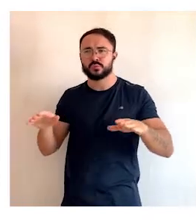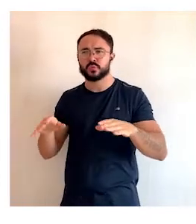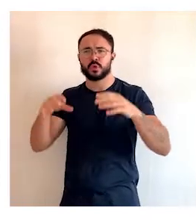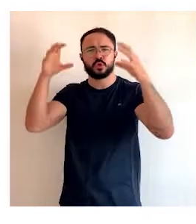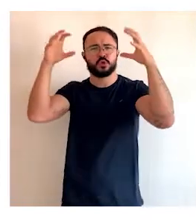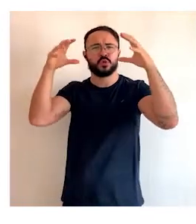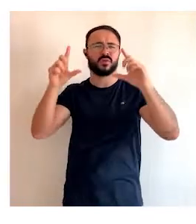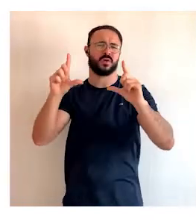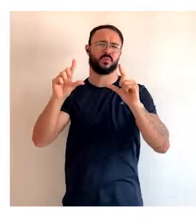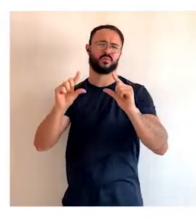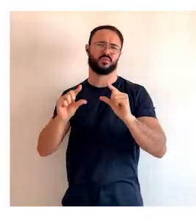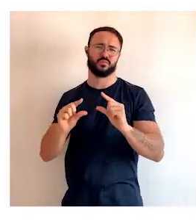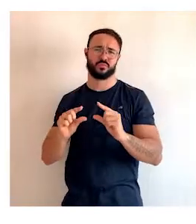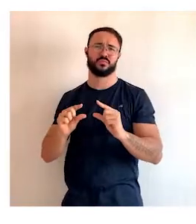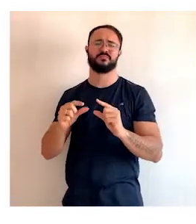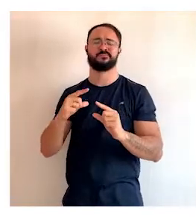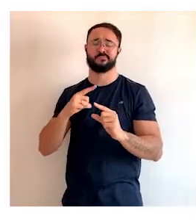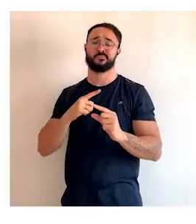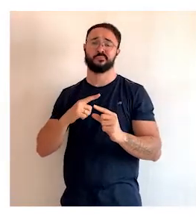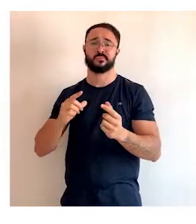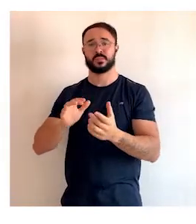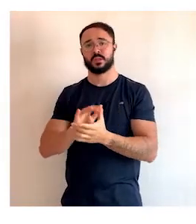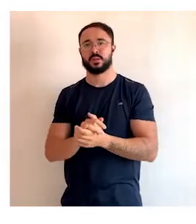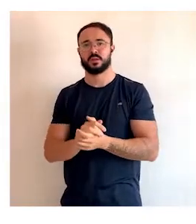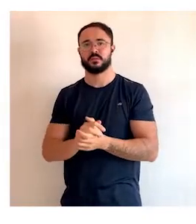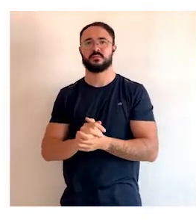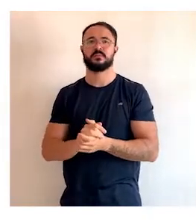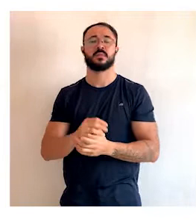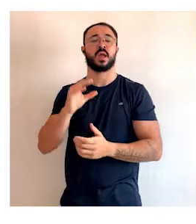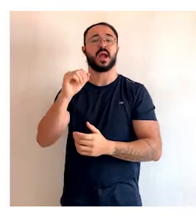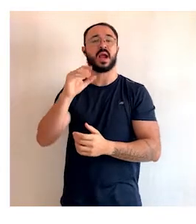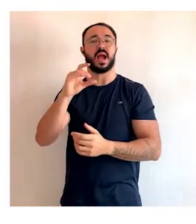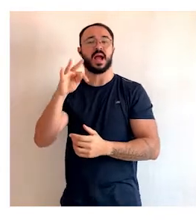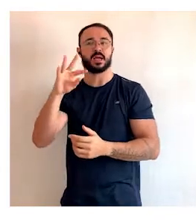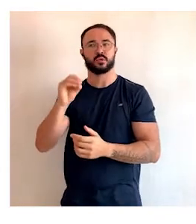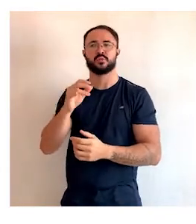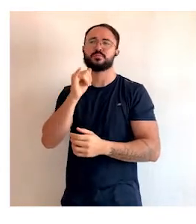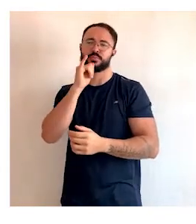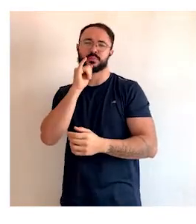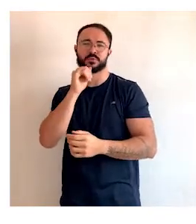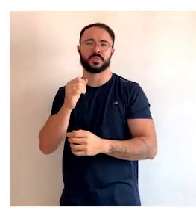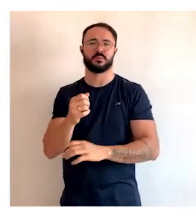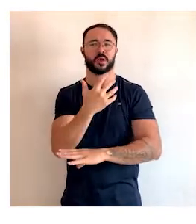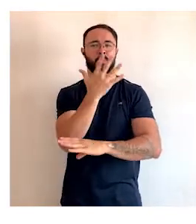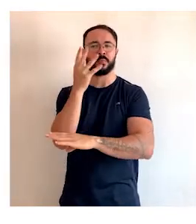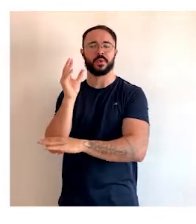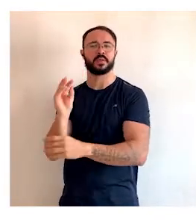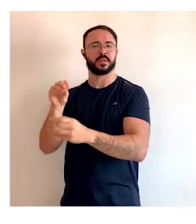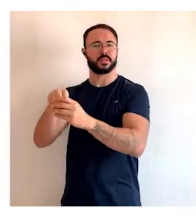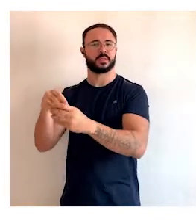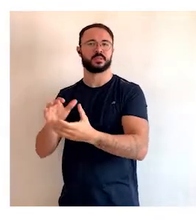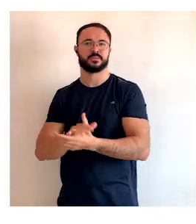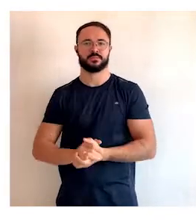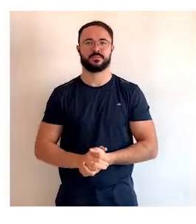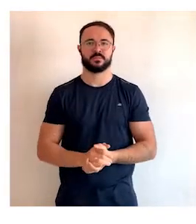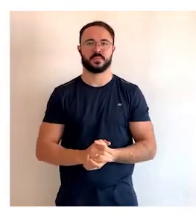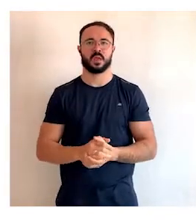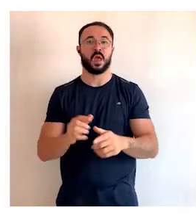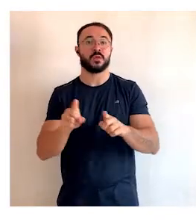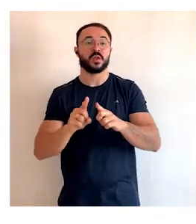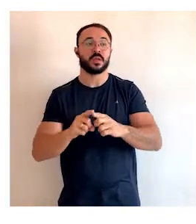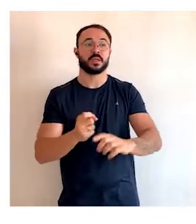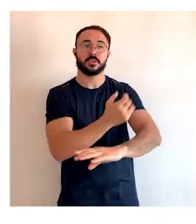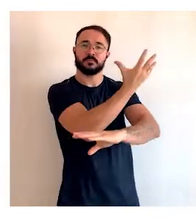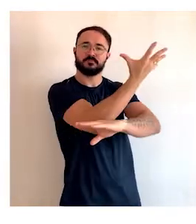de chuva, como os xerófitos, que serão os cactos, como principal exemplo. No Cerrado, que nós também temos